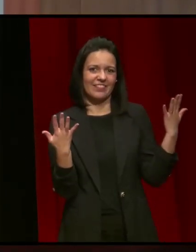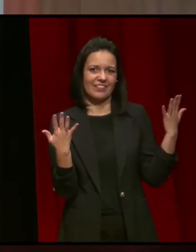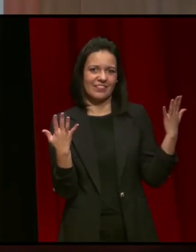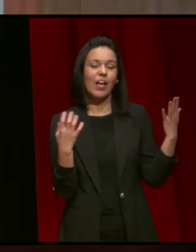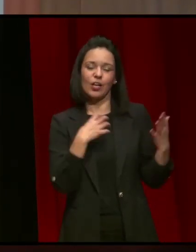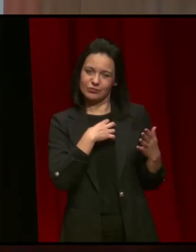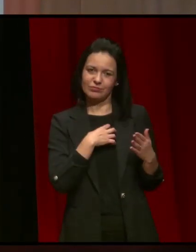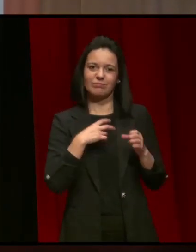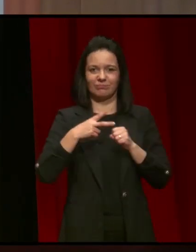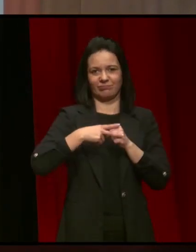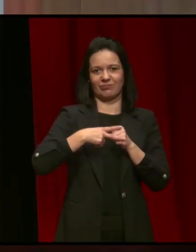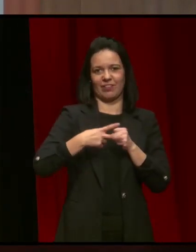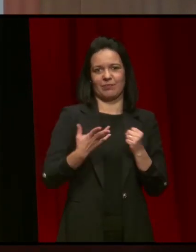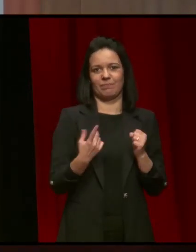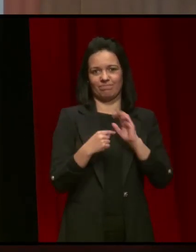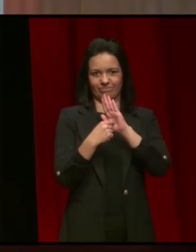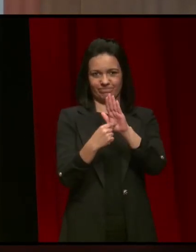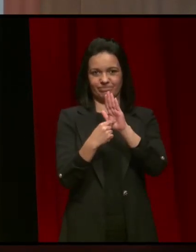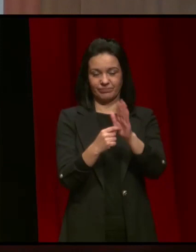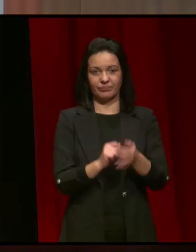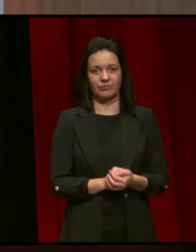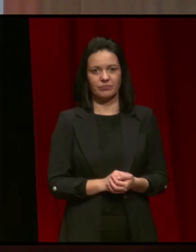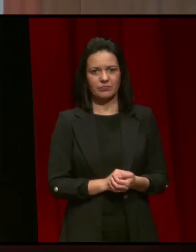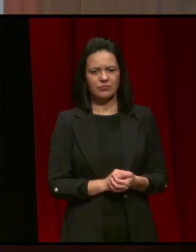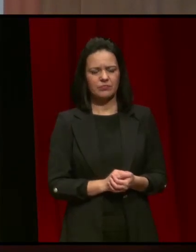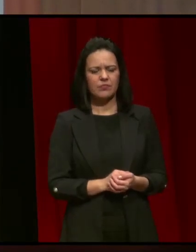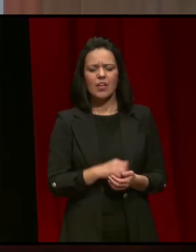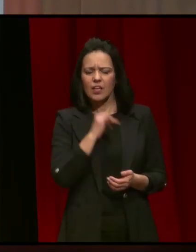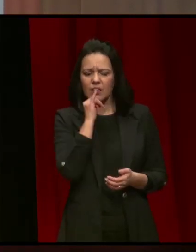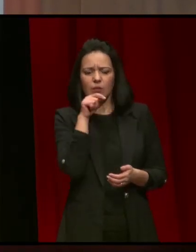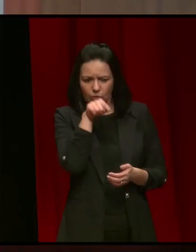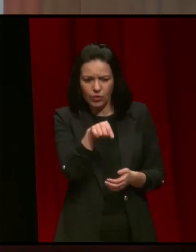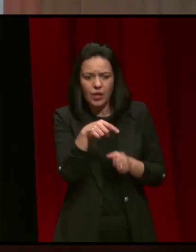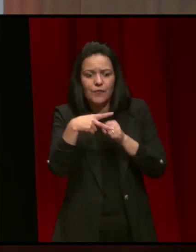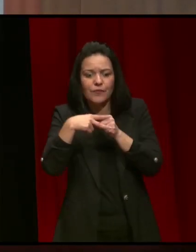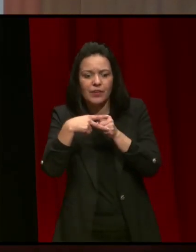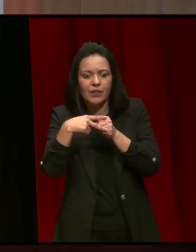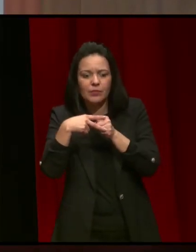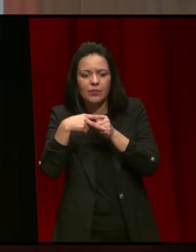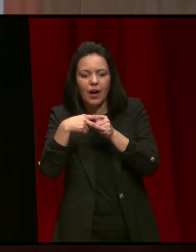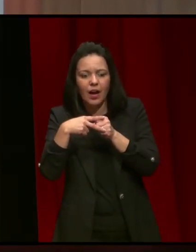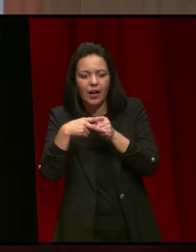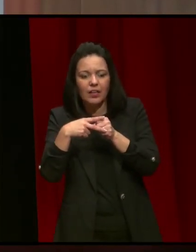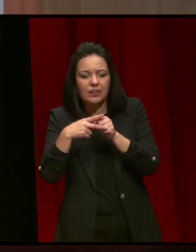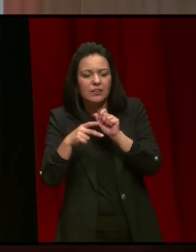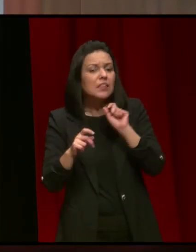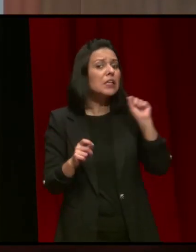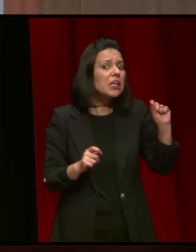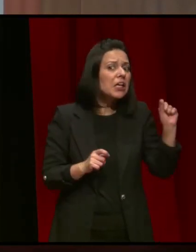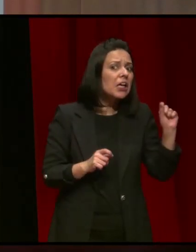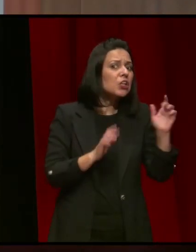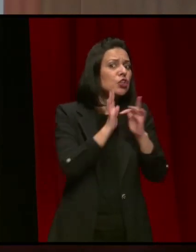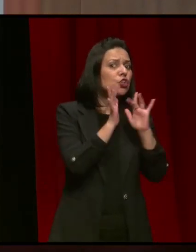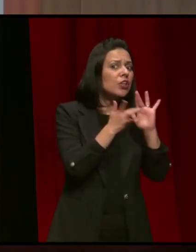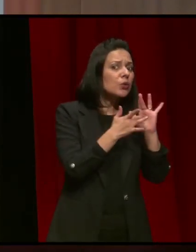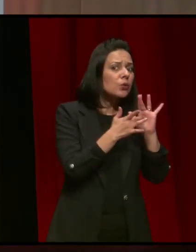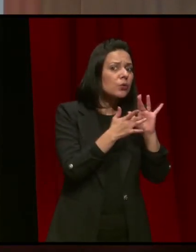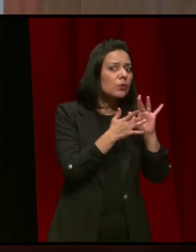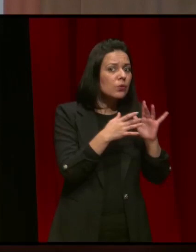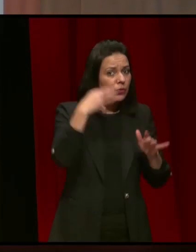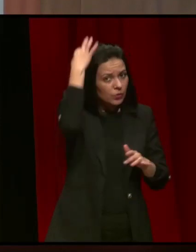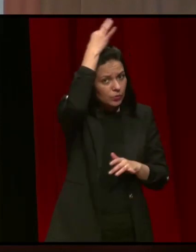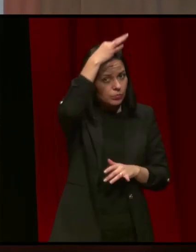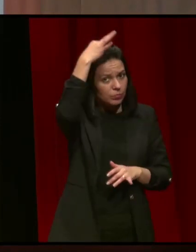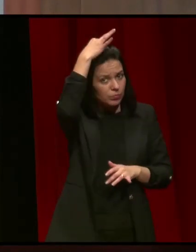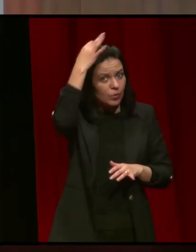ação. E aí, você vê quem é que está por trás da ação. Se é Deus, se é Jesus, se é o Espírito Santo, ou se é o